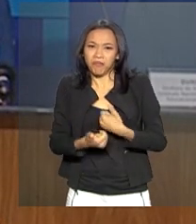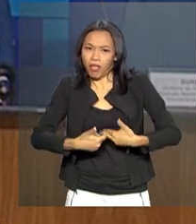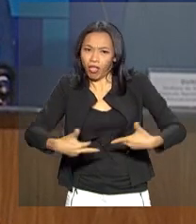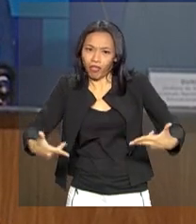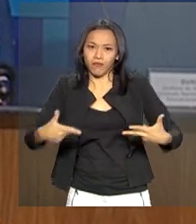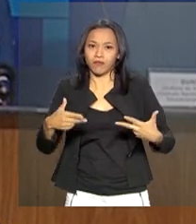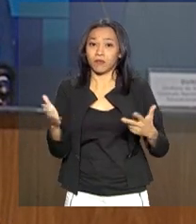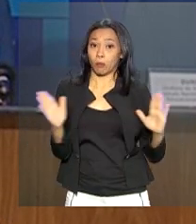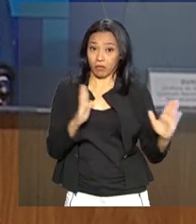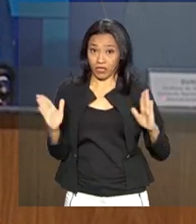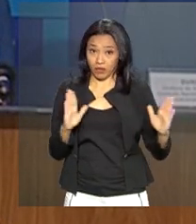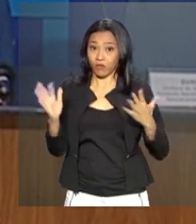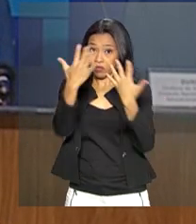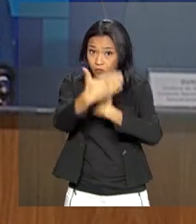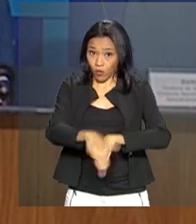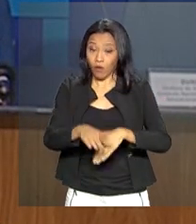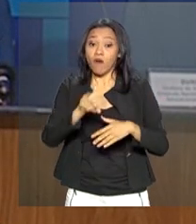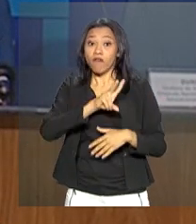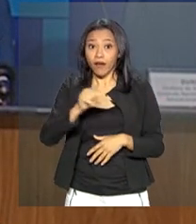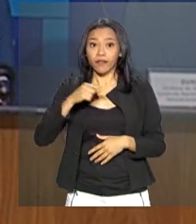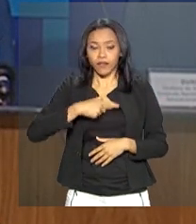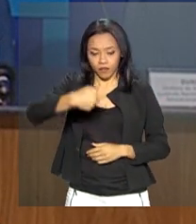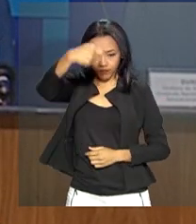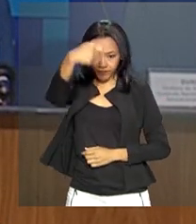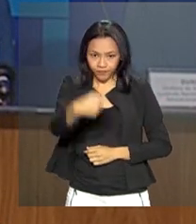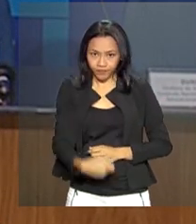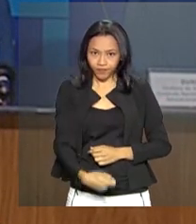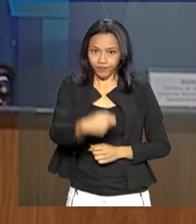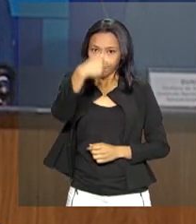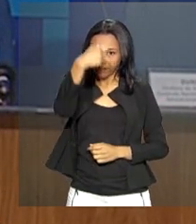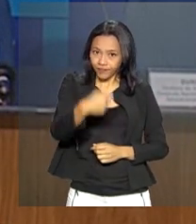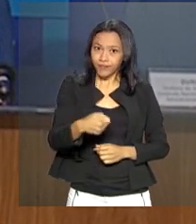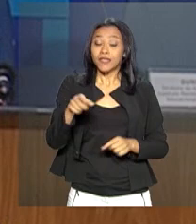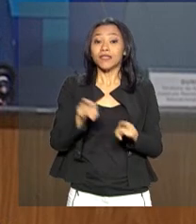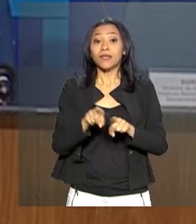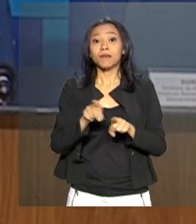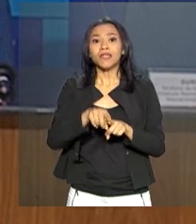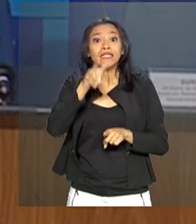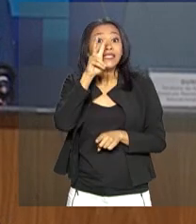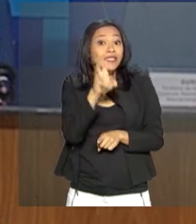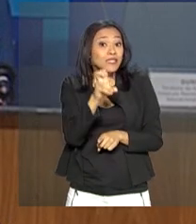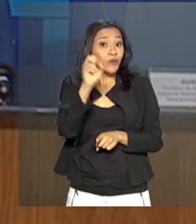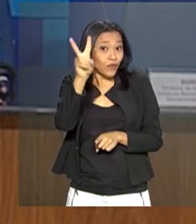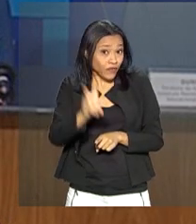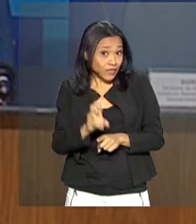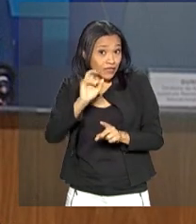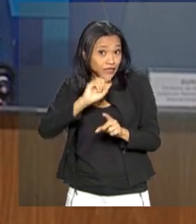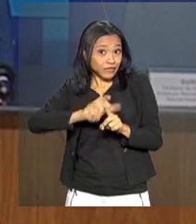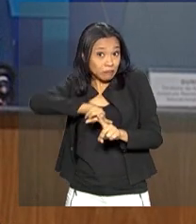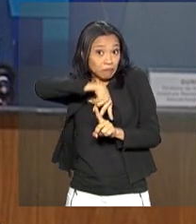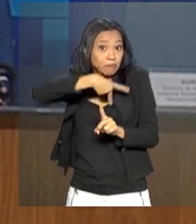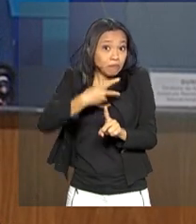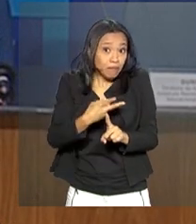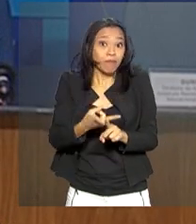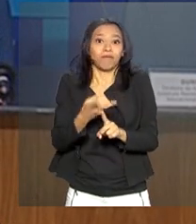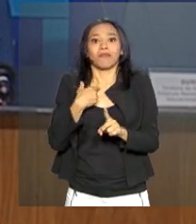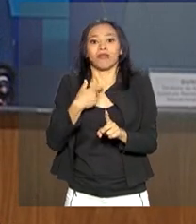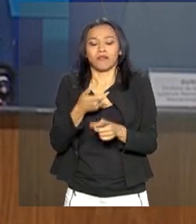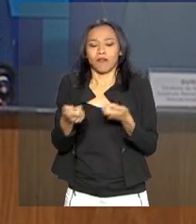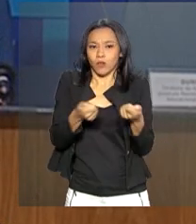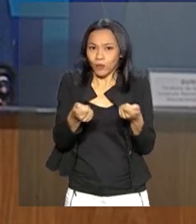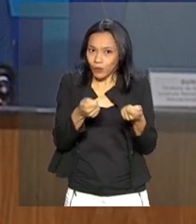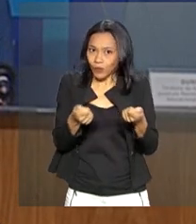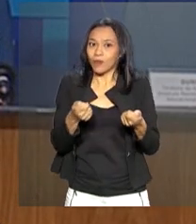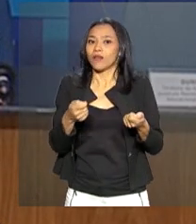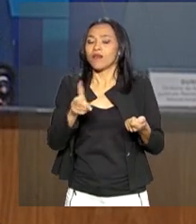Por exemplo, vão ser usados um número de detectores de pontos eletrônicos em número 5 vezes maior do que no ano passado. Essas informações você